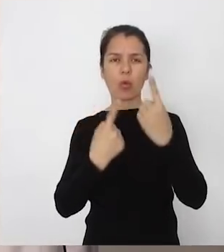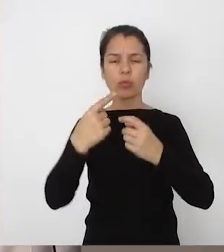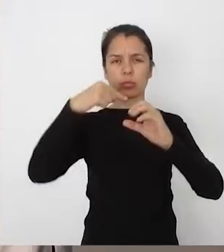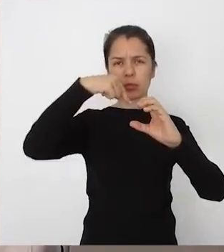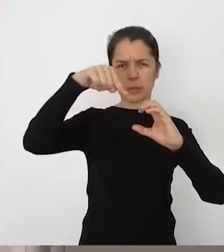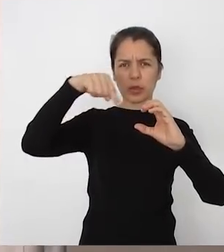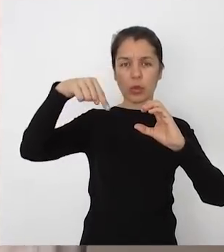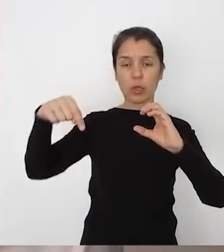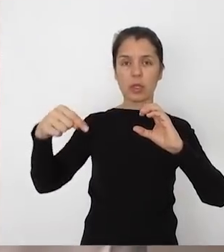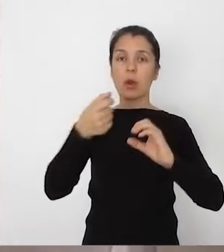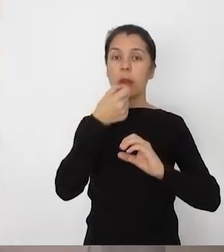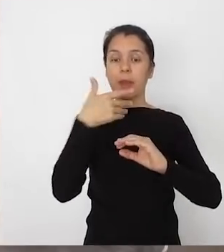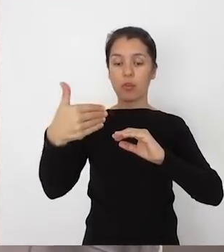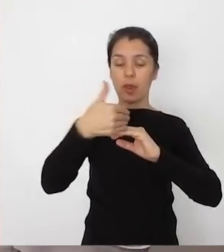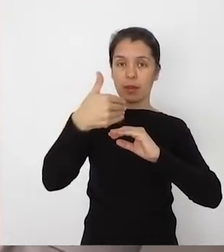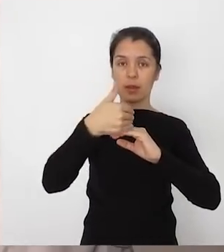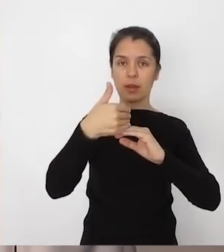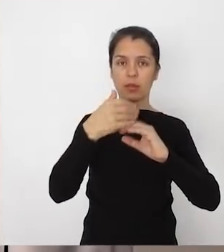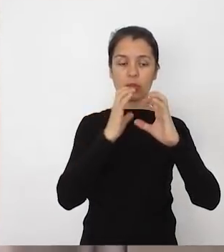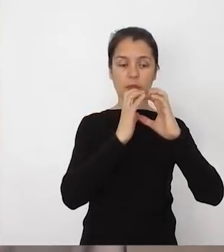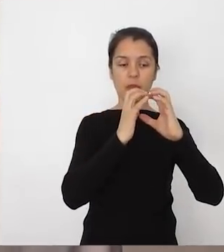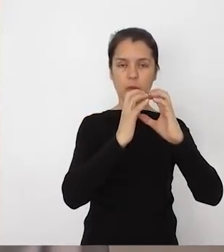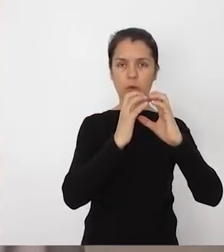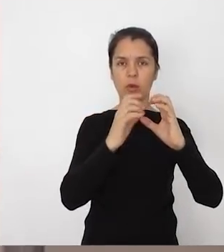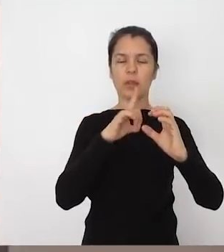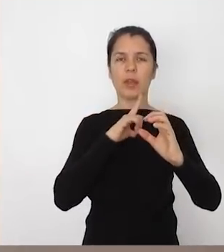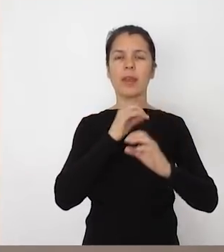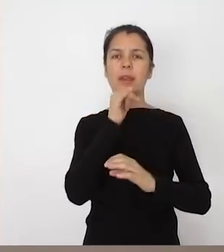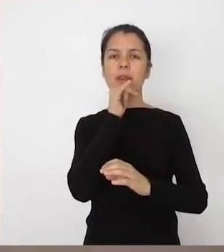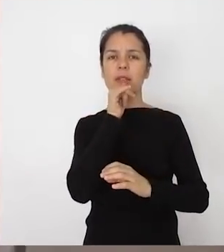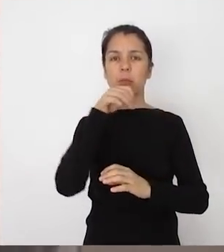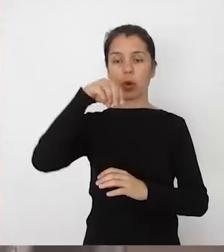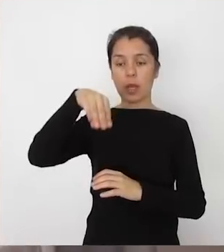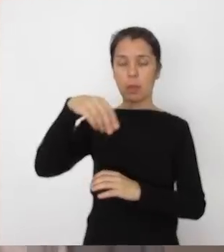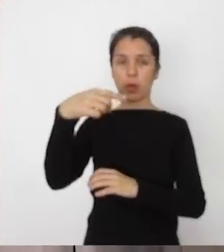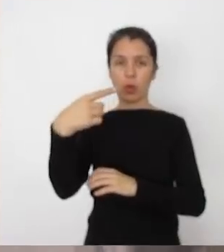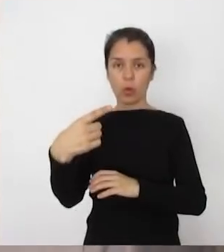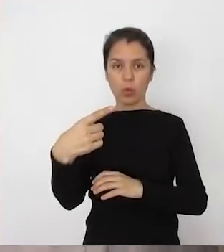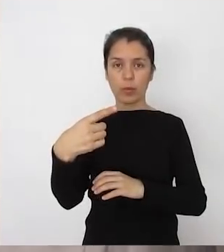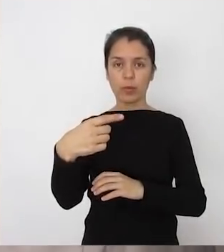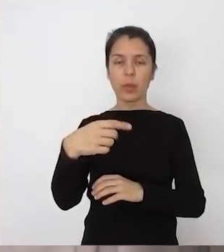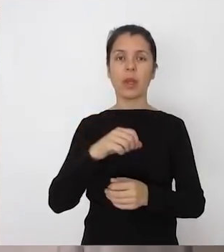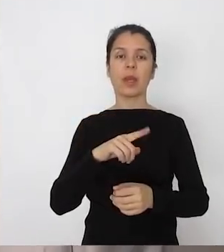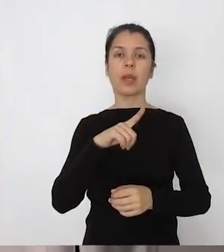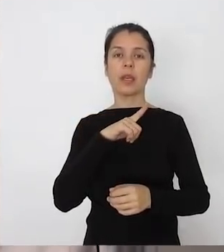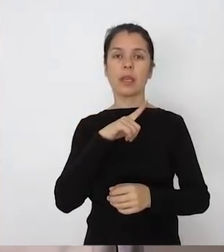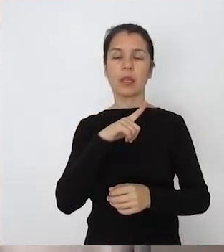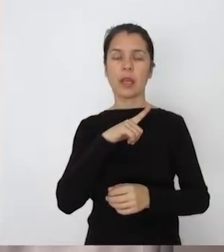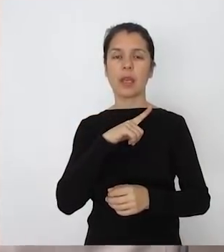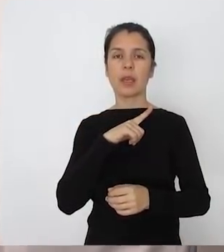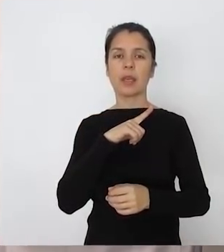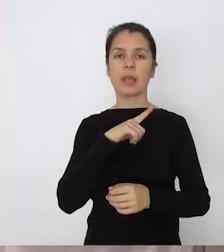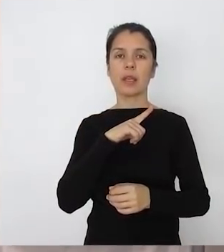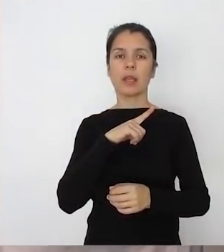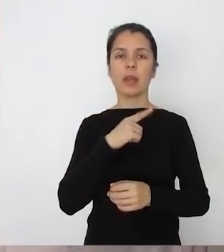vezes é perigoso, até taquicardia, etc e tal. E o D2 da dopamina, galatorreia, aumento do leite, como eu falei, cialorreia, por isso que ela